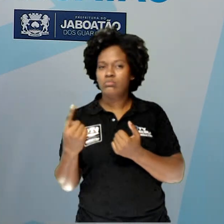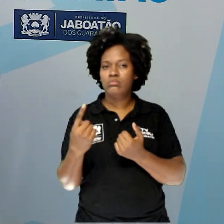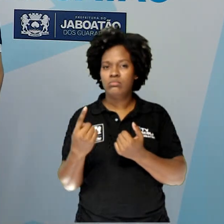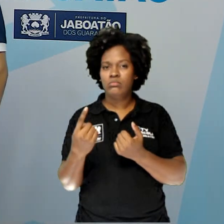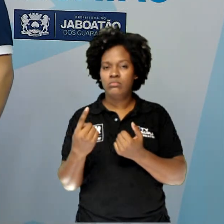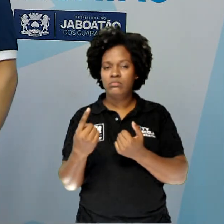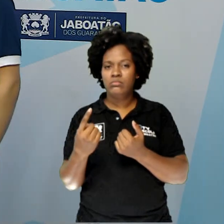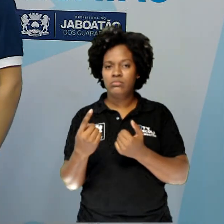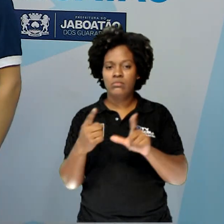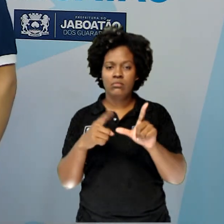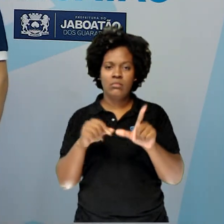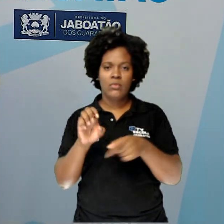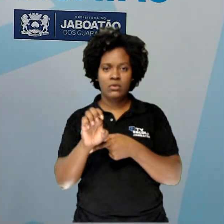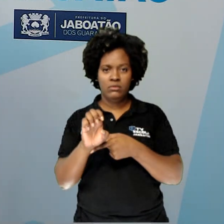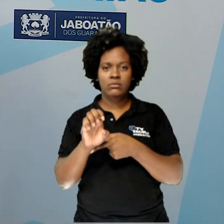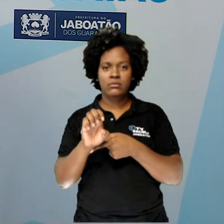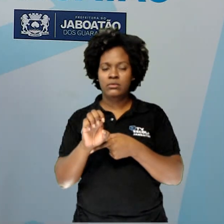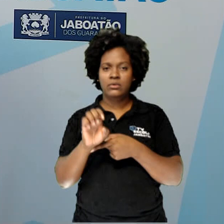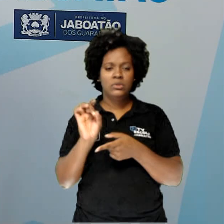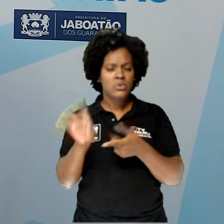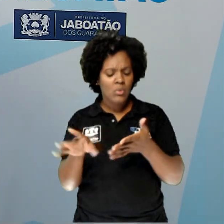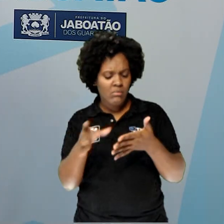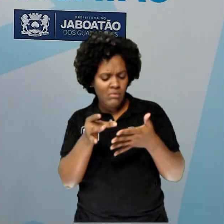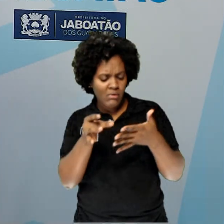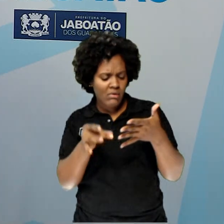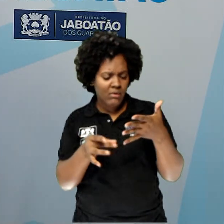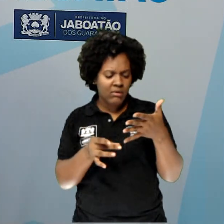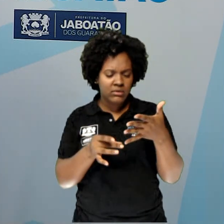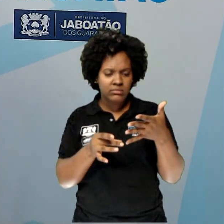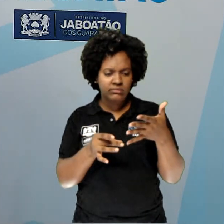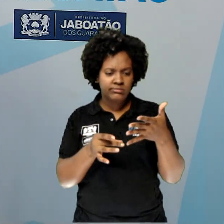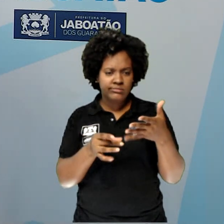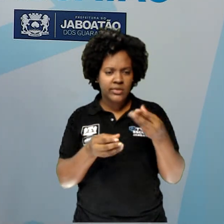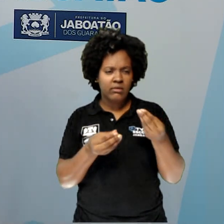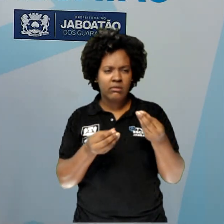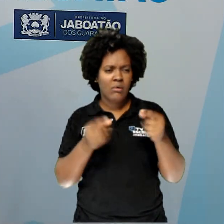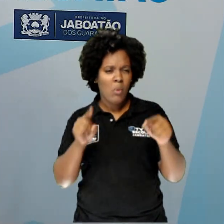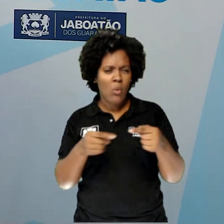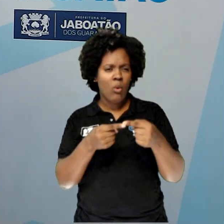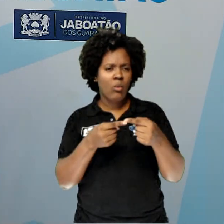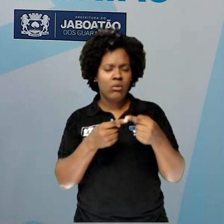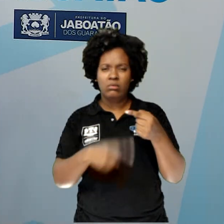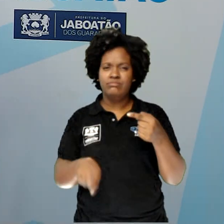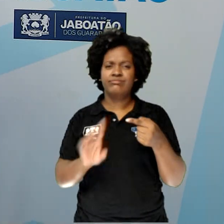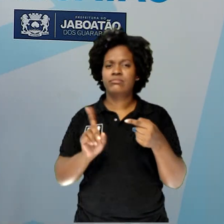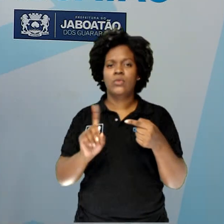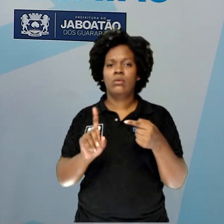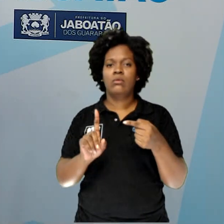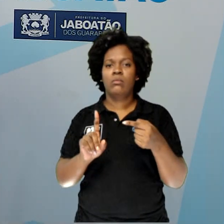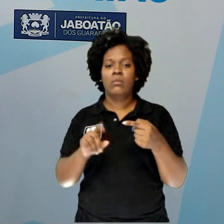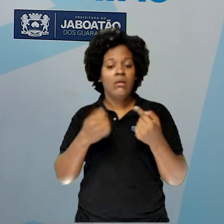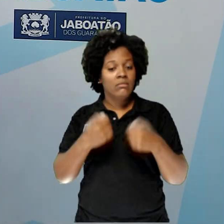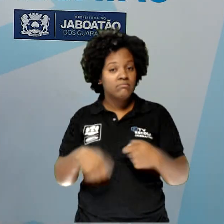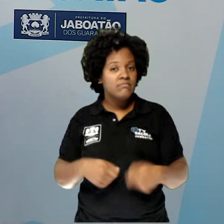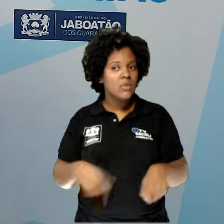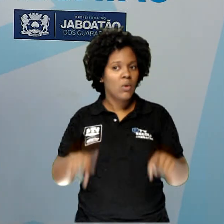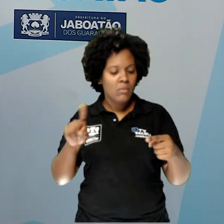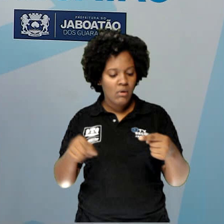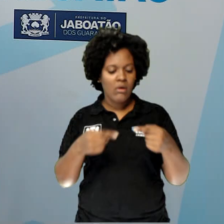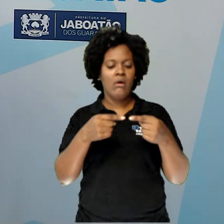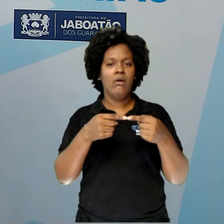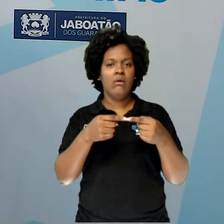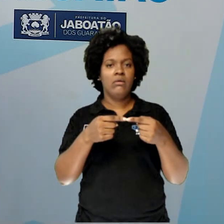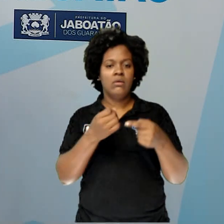item E, ele diz que é apenas um elemento coesivo e não precisa concordar. De fato, ele não precisa concordar indo para